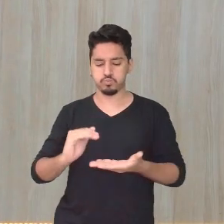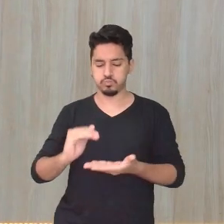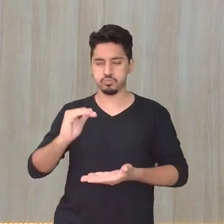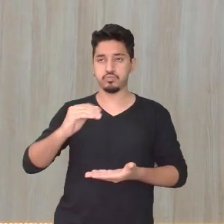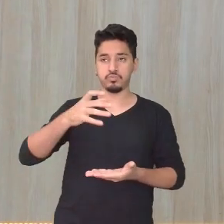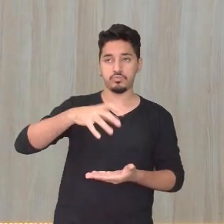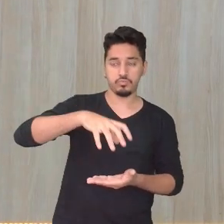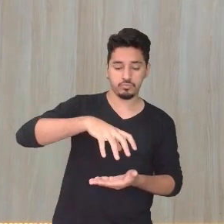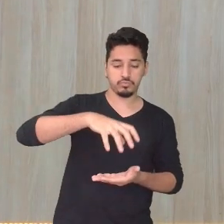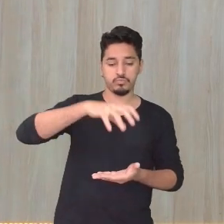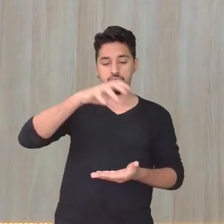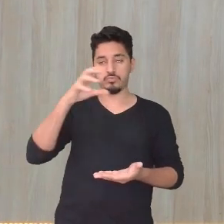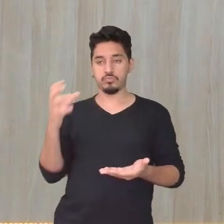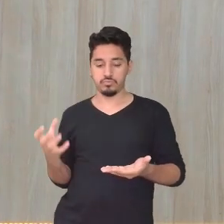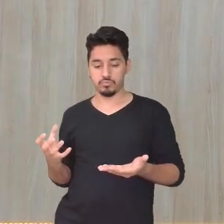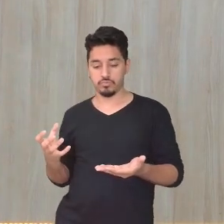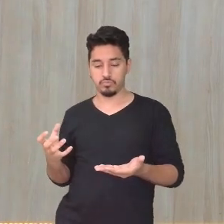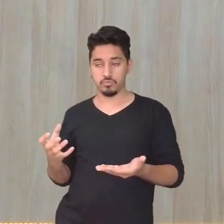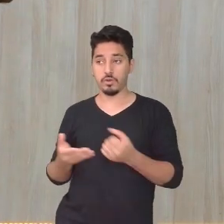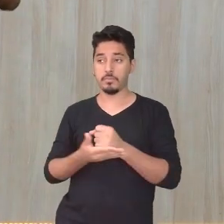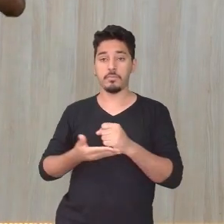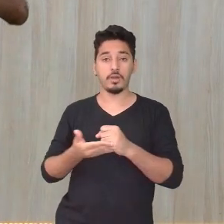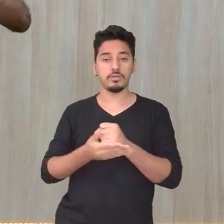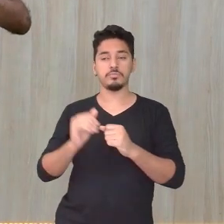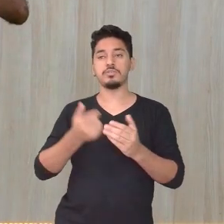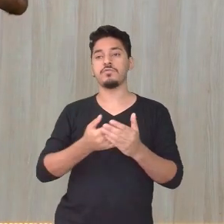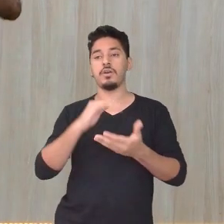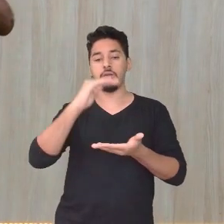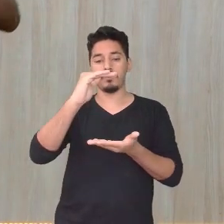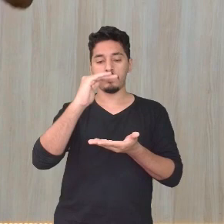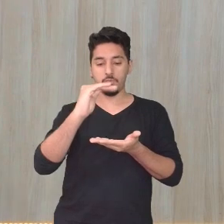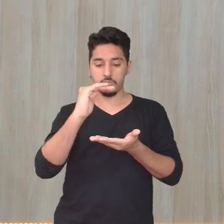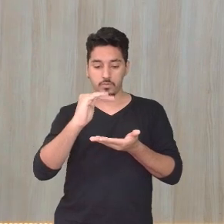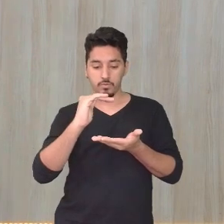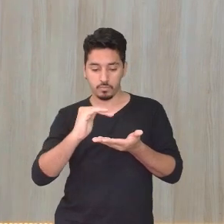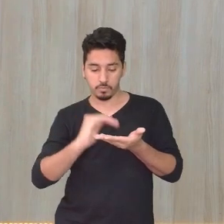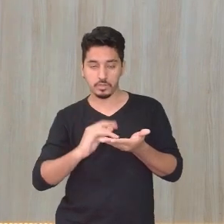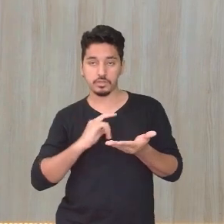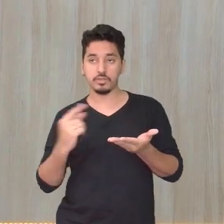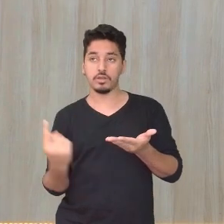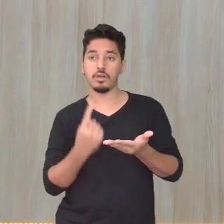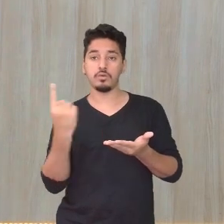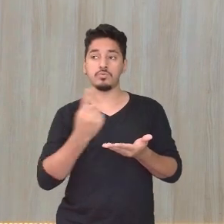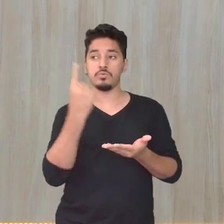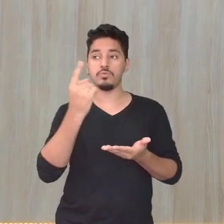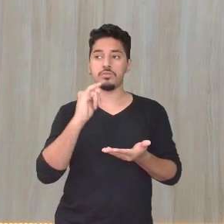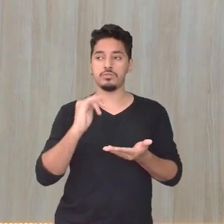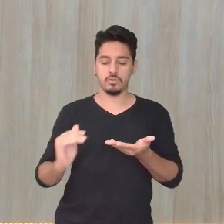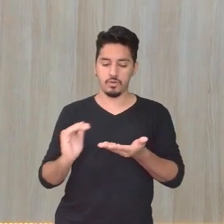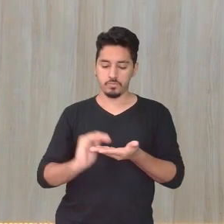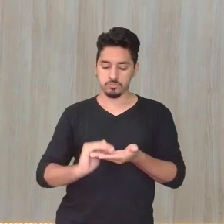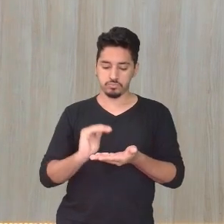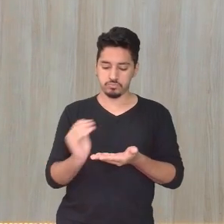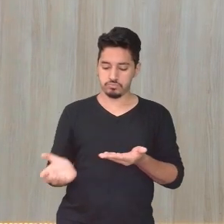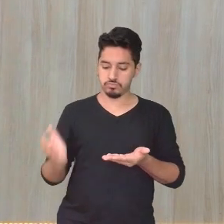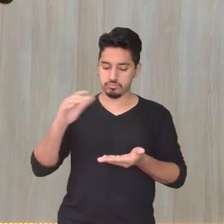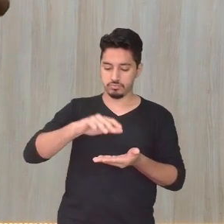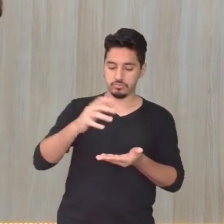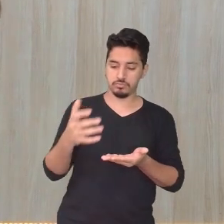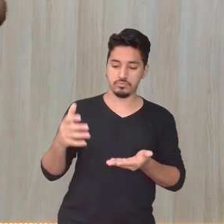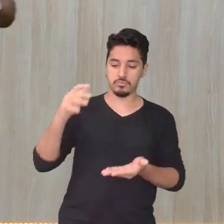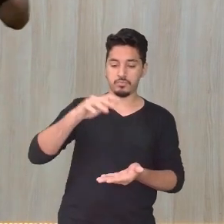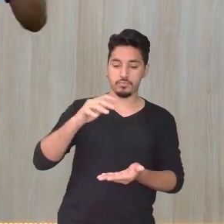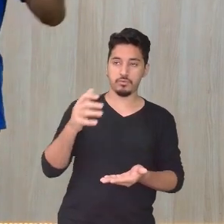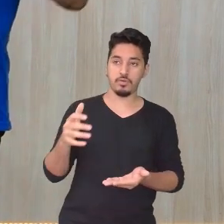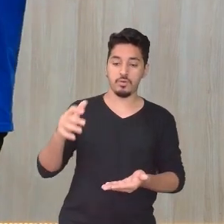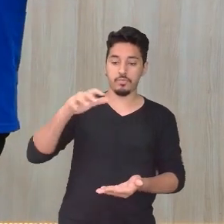de cima, eu tirei a base. Só que de várias bases dessas, eu formo a altura da figura. Se eu botar várias bases uma abaixo da outra, você vai observar